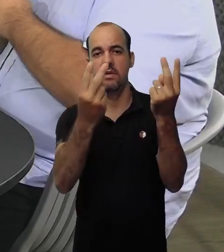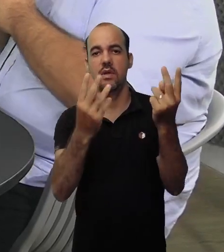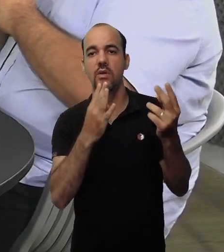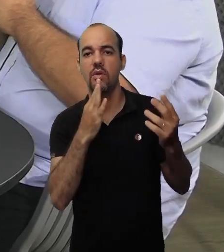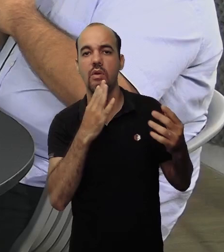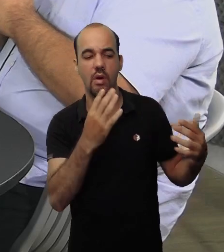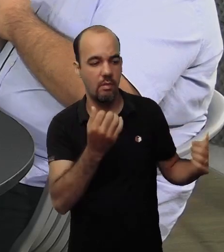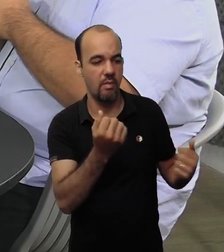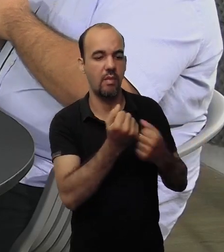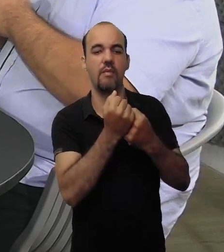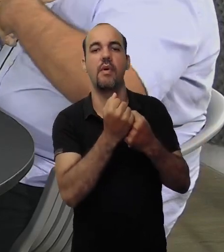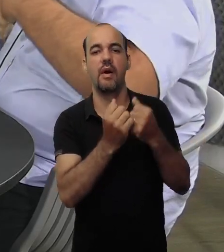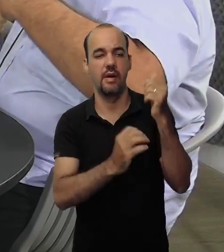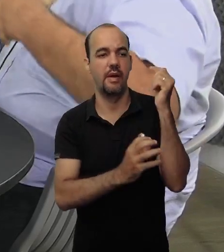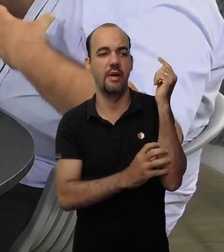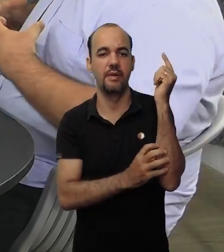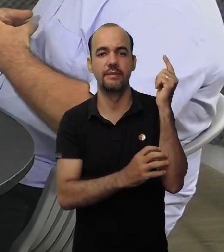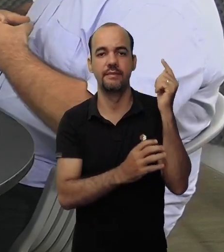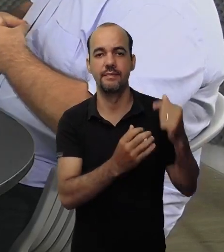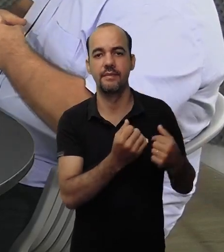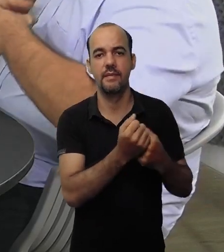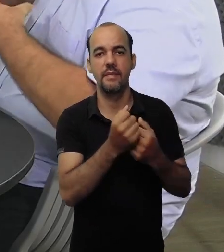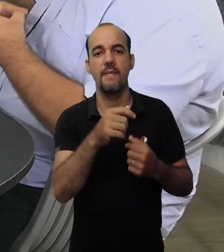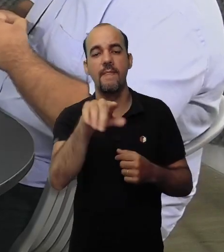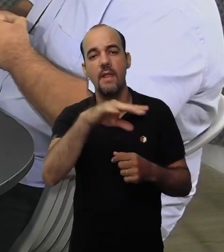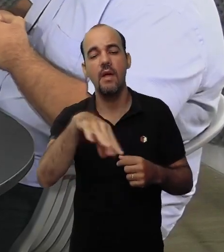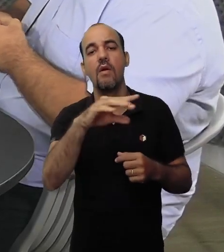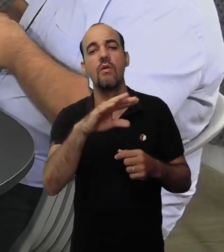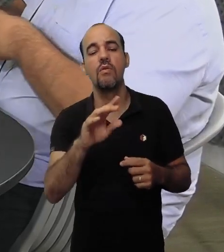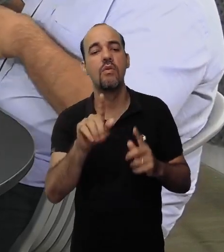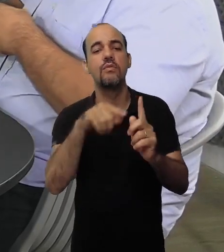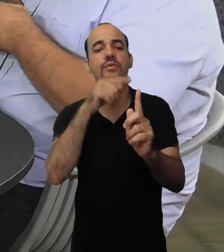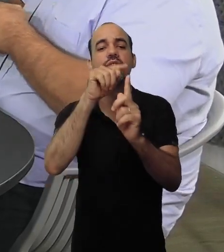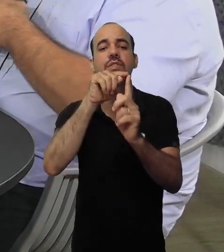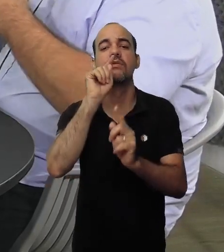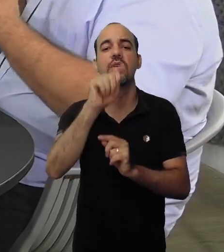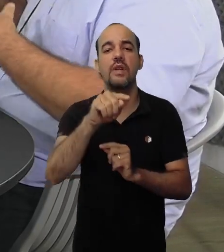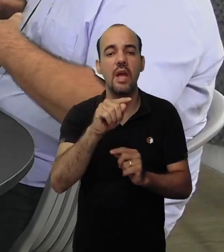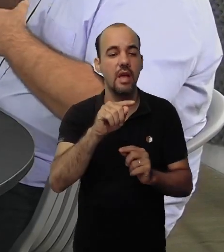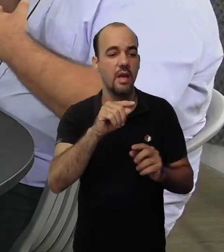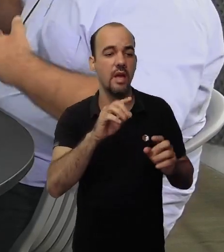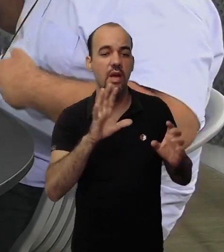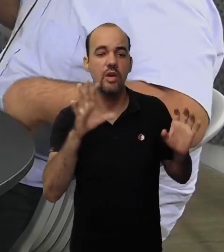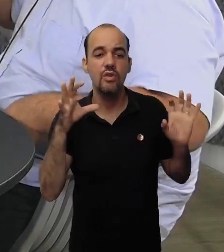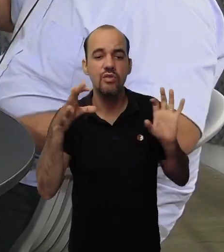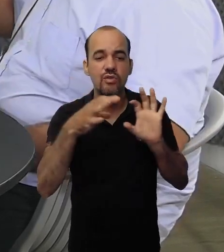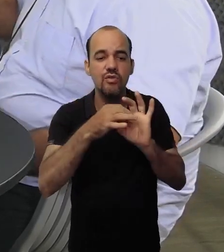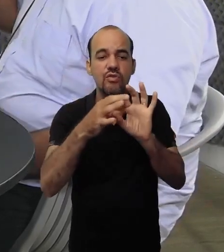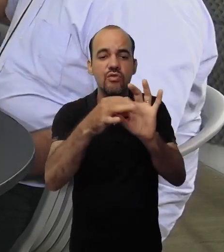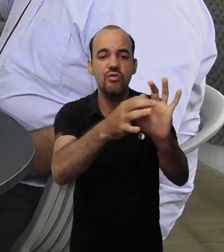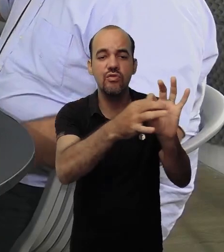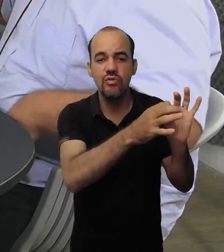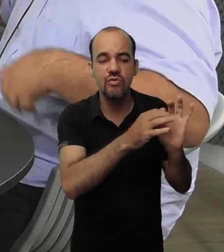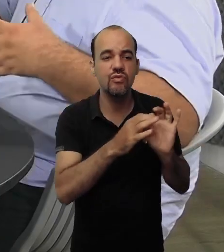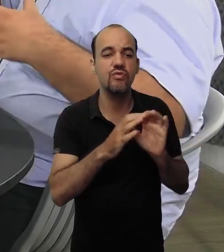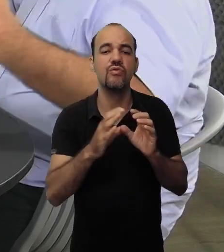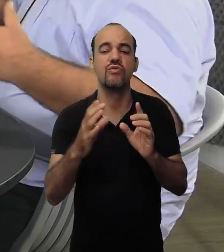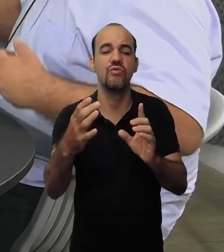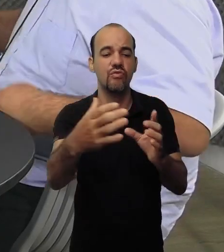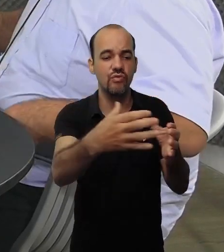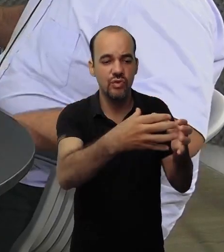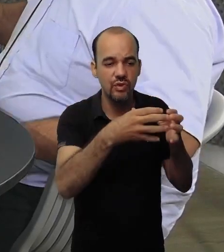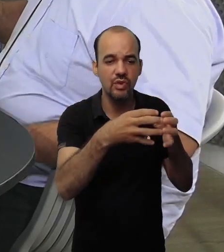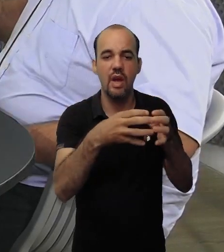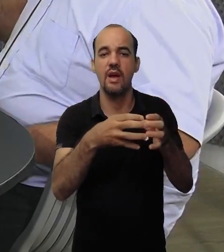esses professores que se reconheçam e passem a atuar e a estudar e a agir